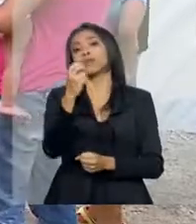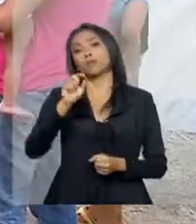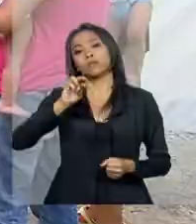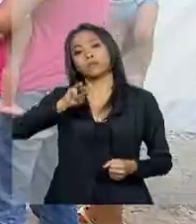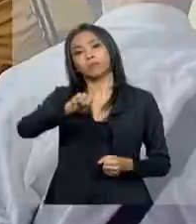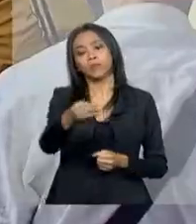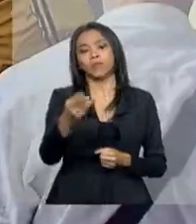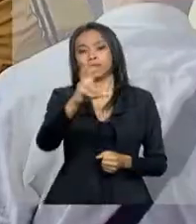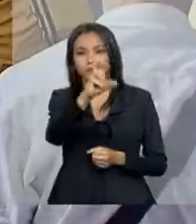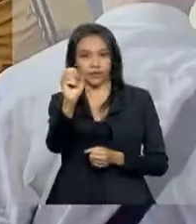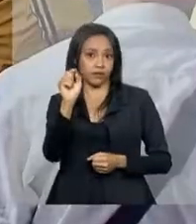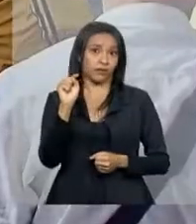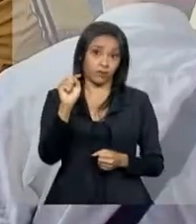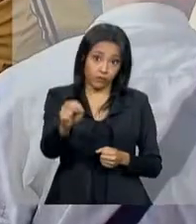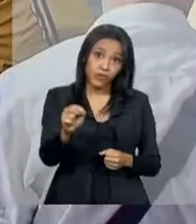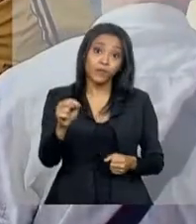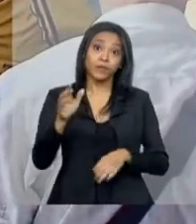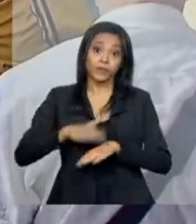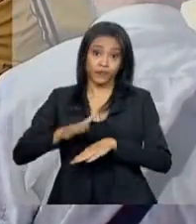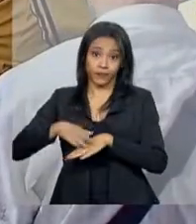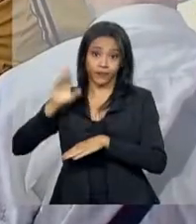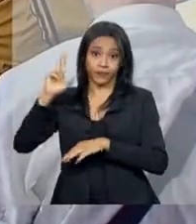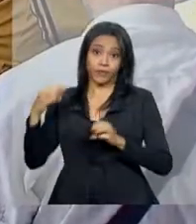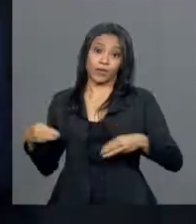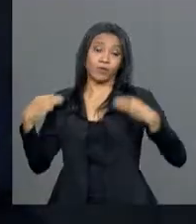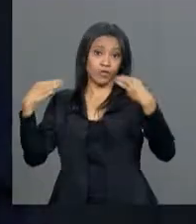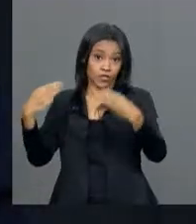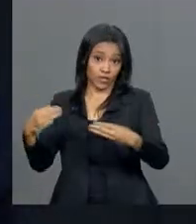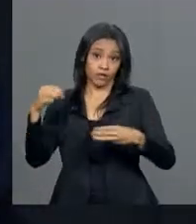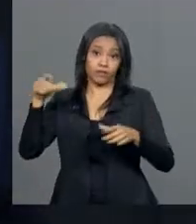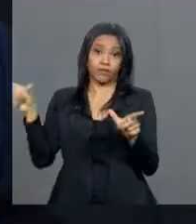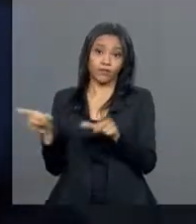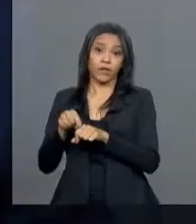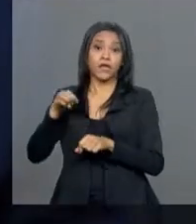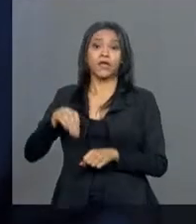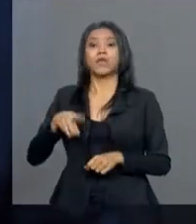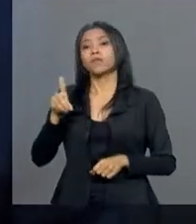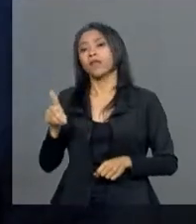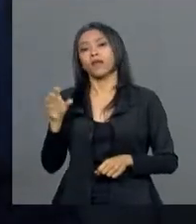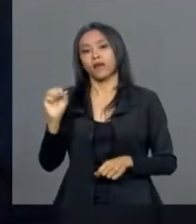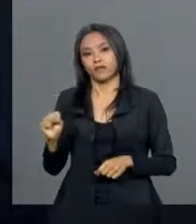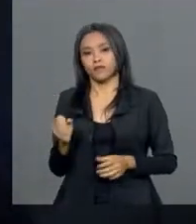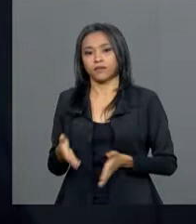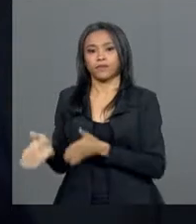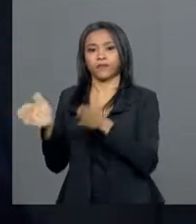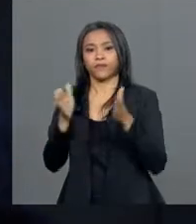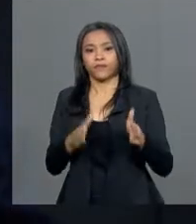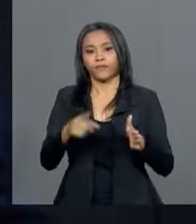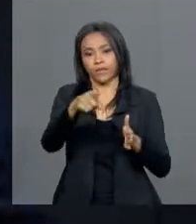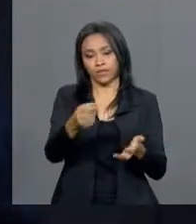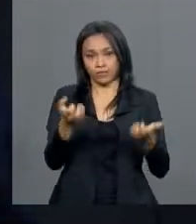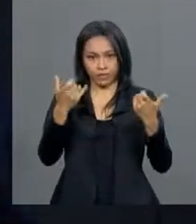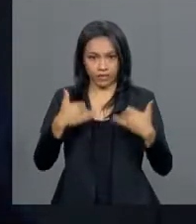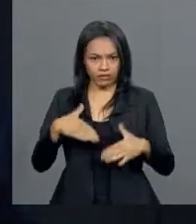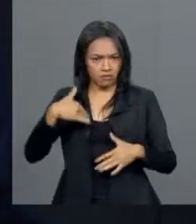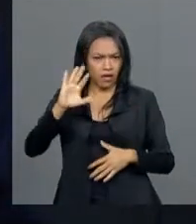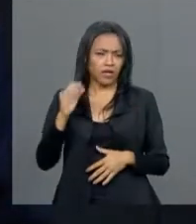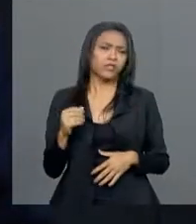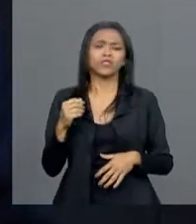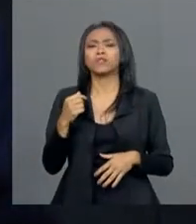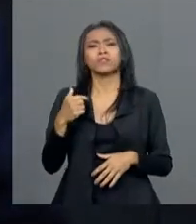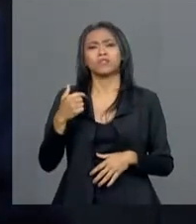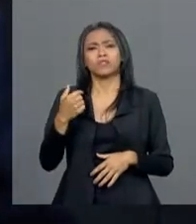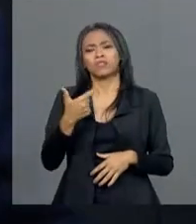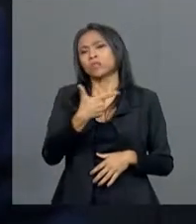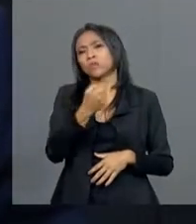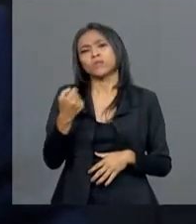de reais pelo Ministério do Desenvolvimento Social. Foram liberados mais de 200 milhões em ações naquela região, não